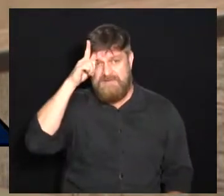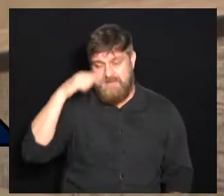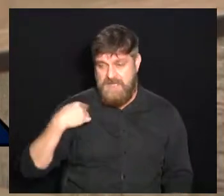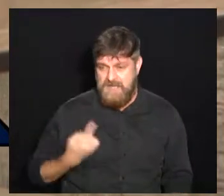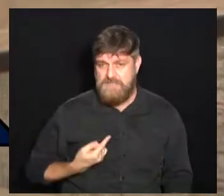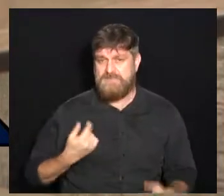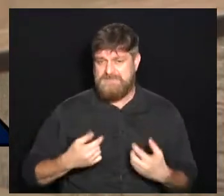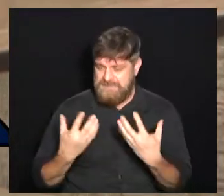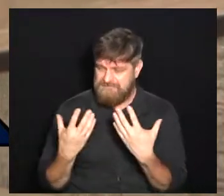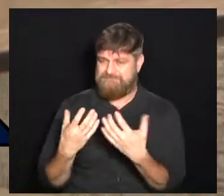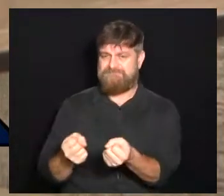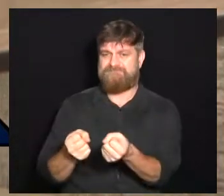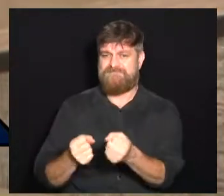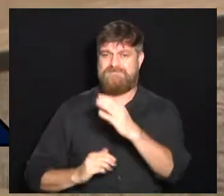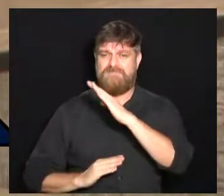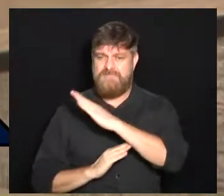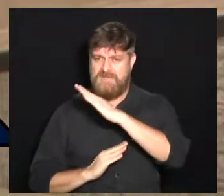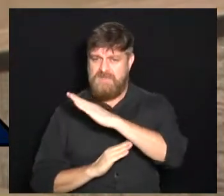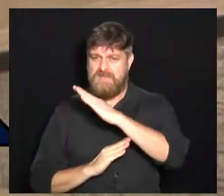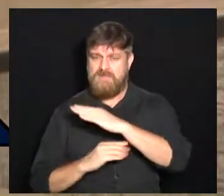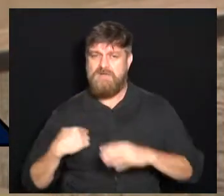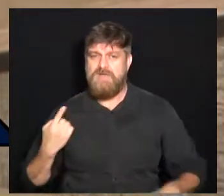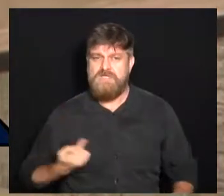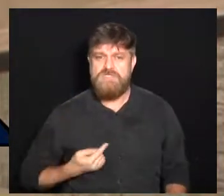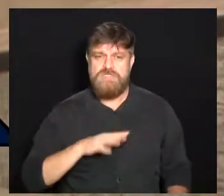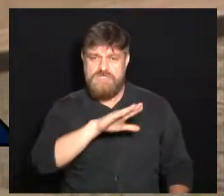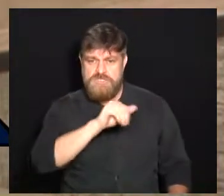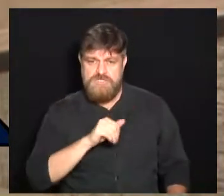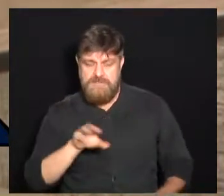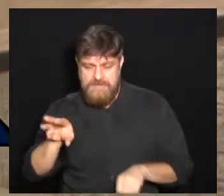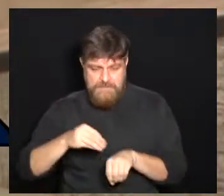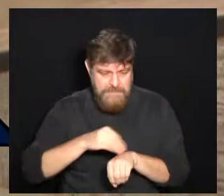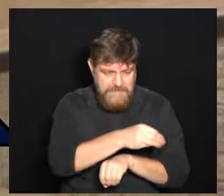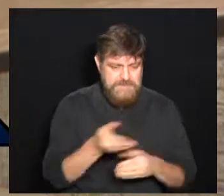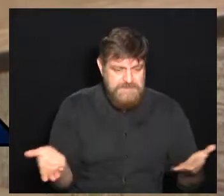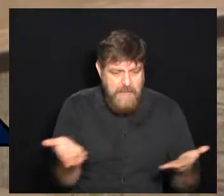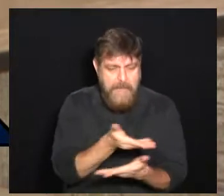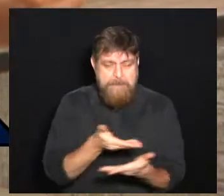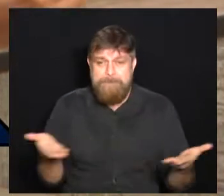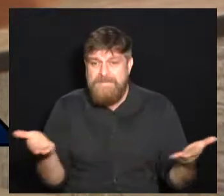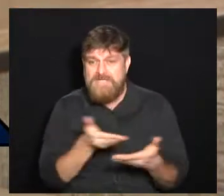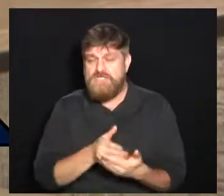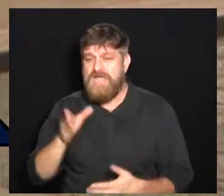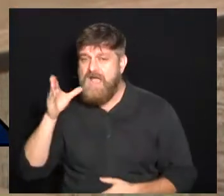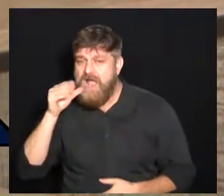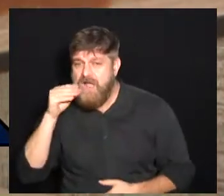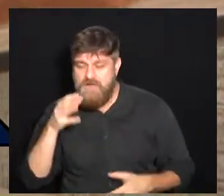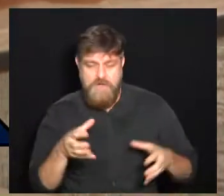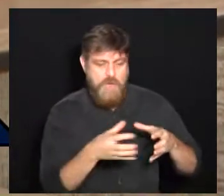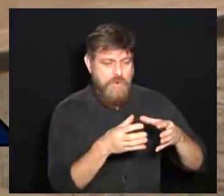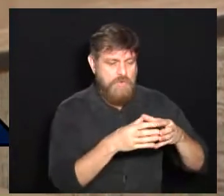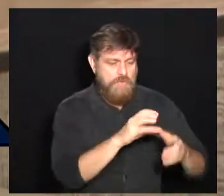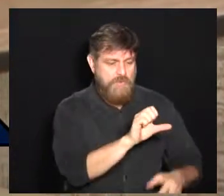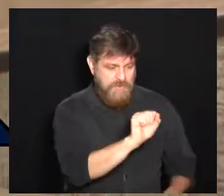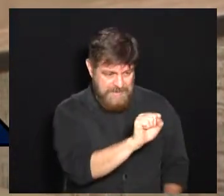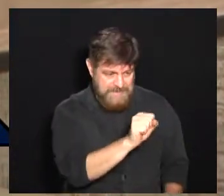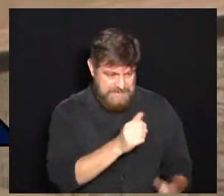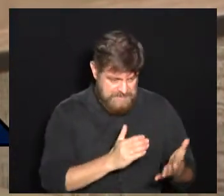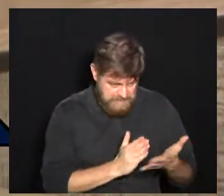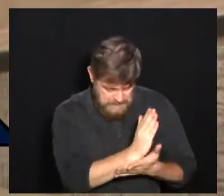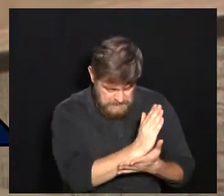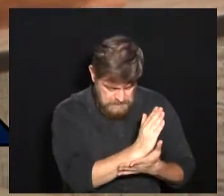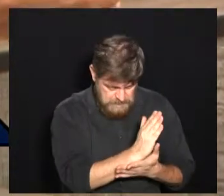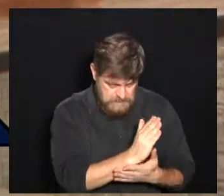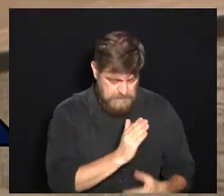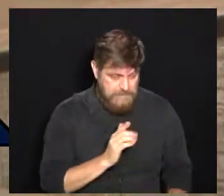tem que abraçar enquanto Câmara e buscar essa intermediação. Eu não sei qual é a OS, se já tem a OS que venceu,